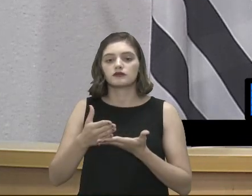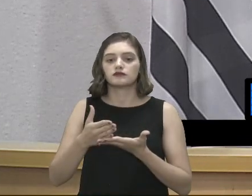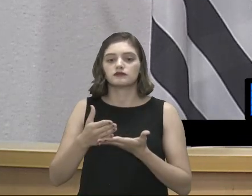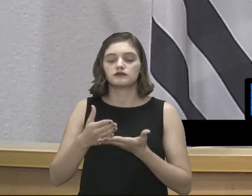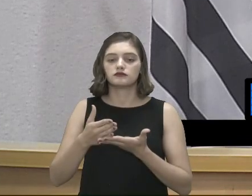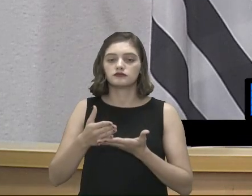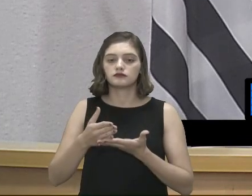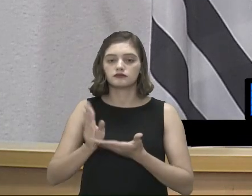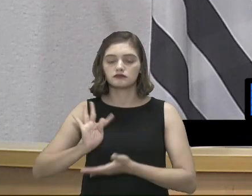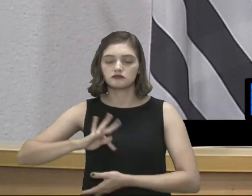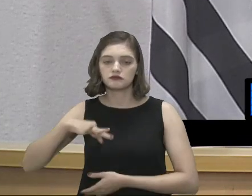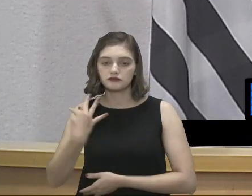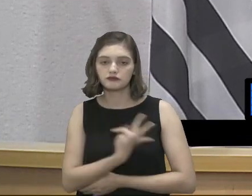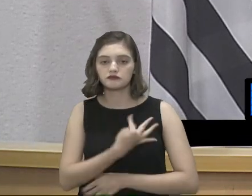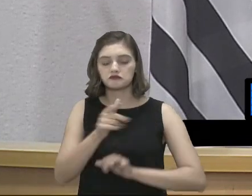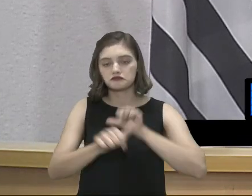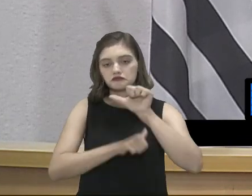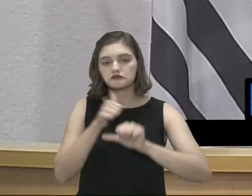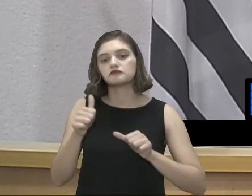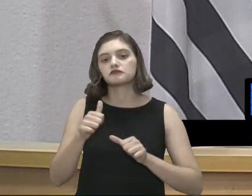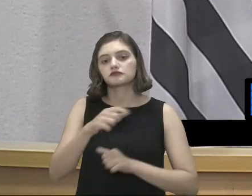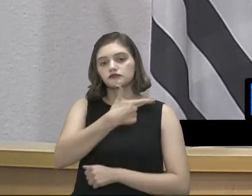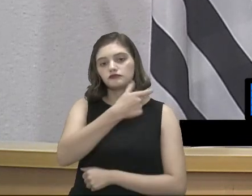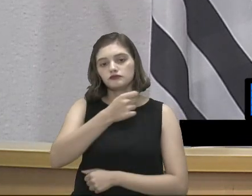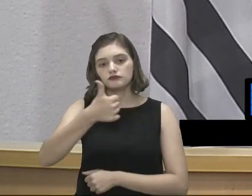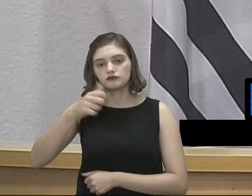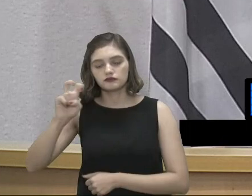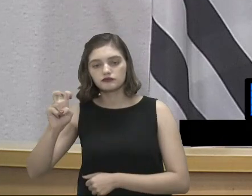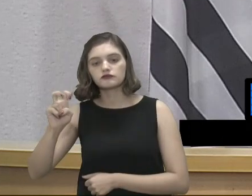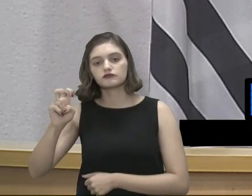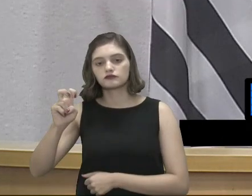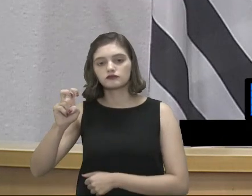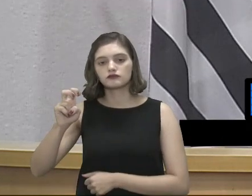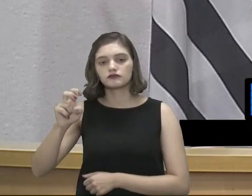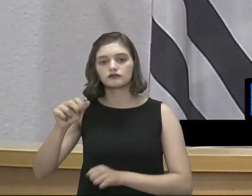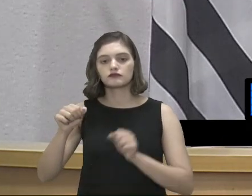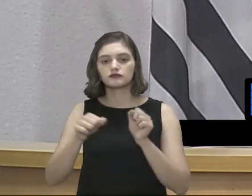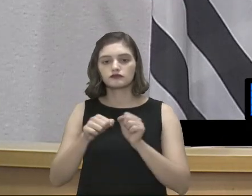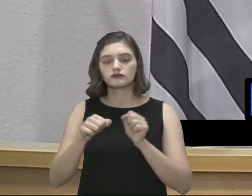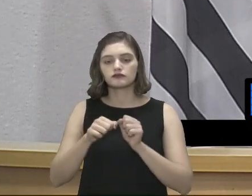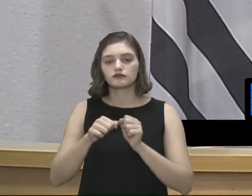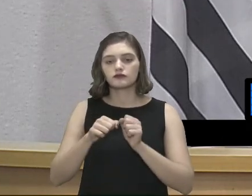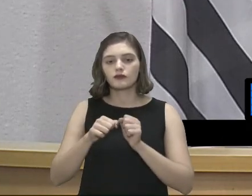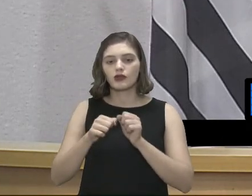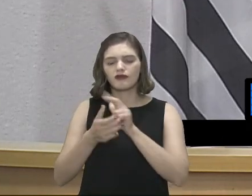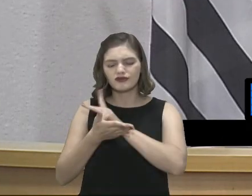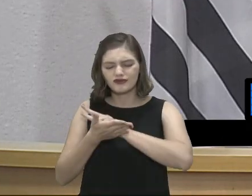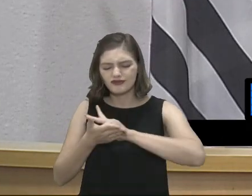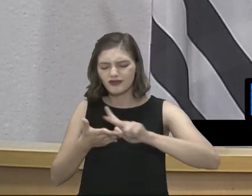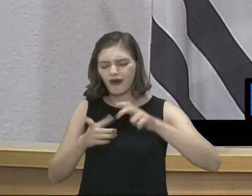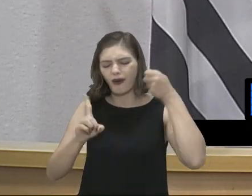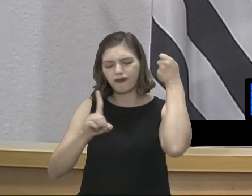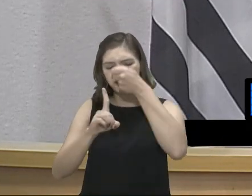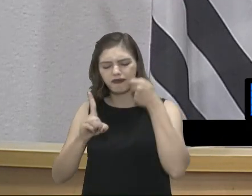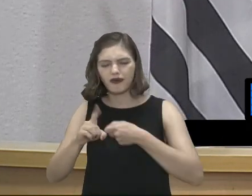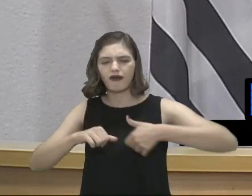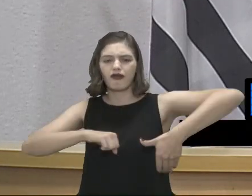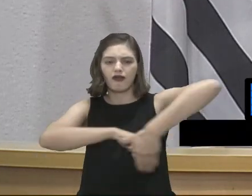e em 2015, 16, e eu passei por tantas agressões na